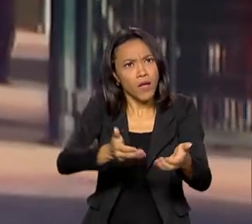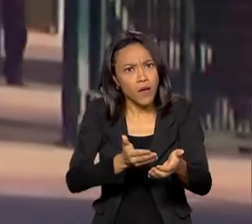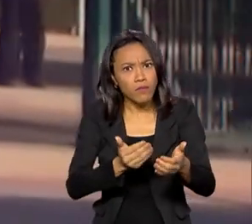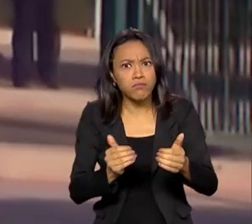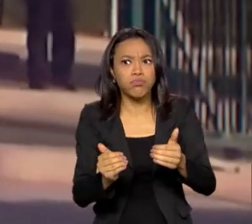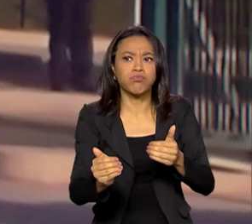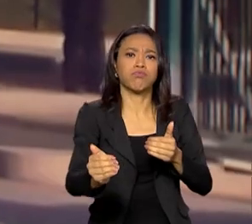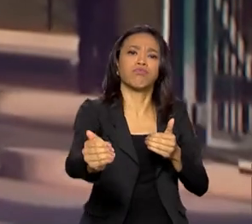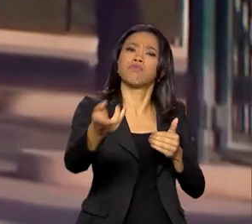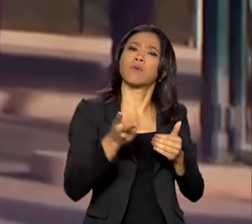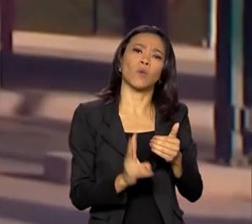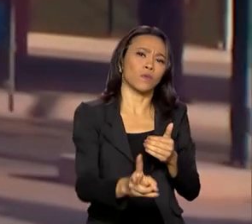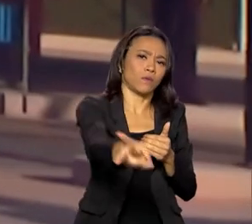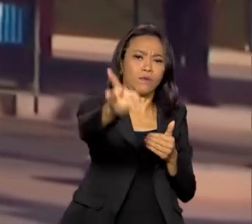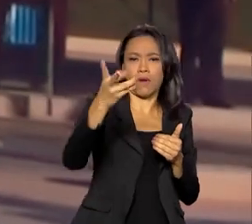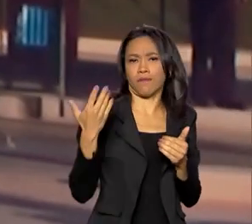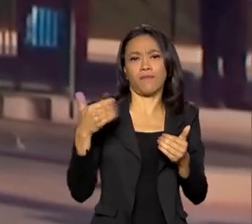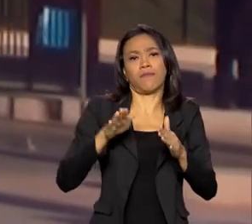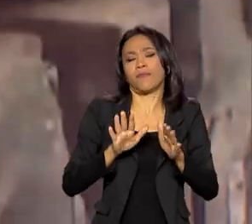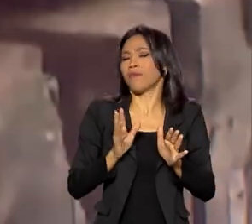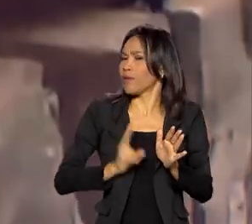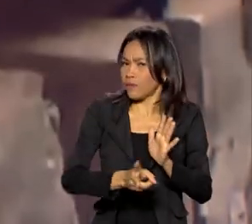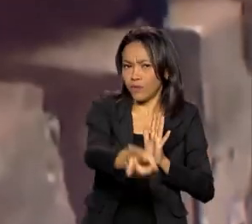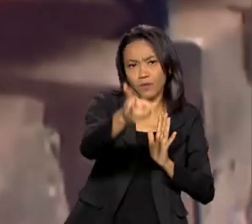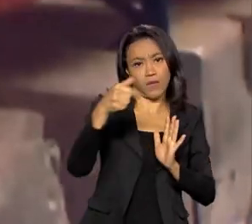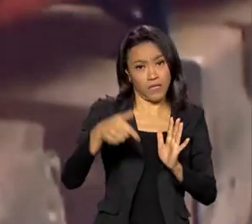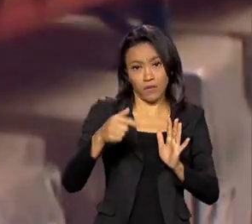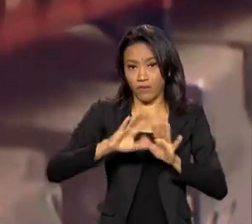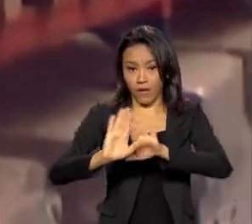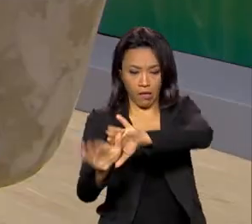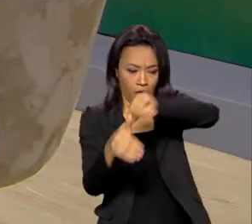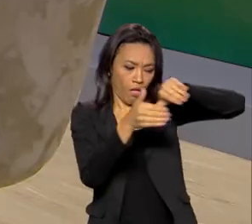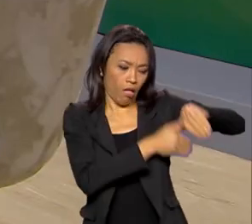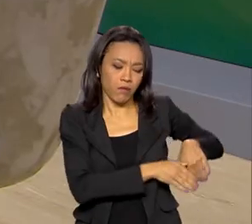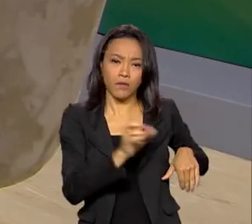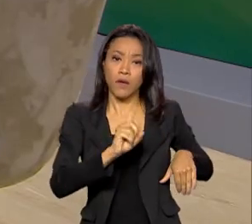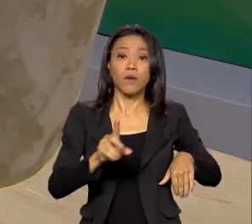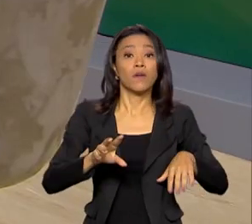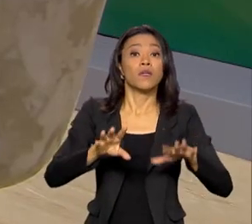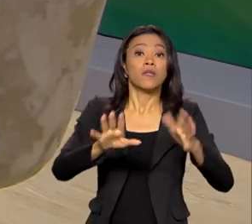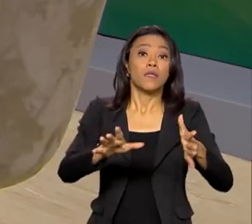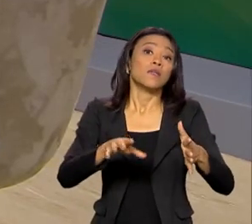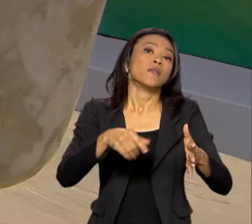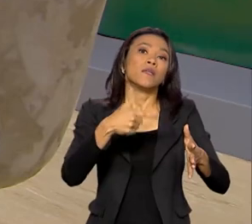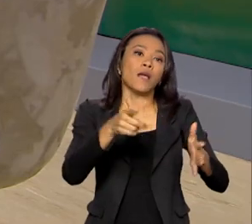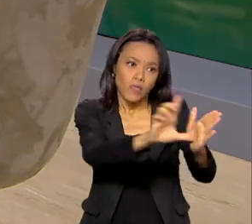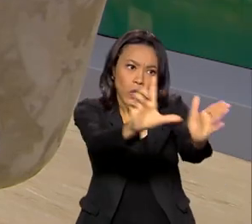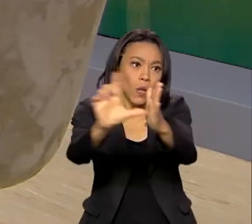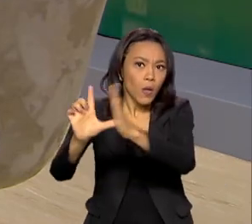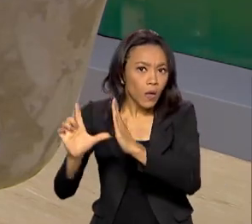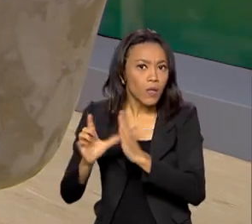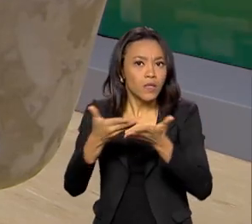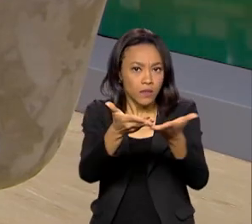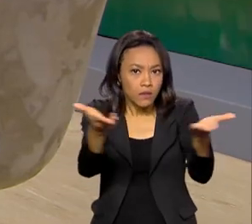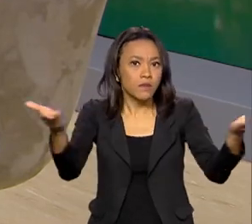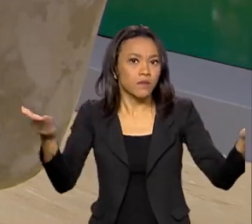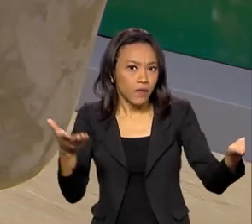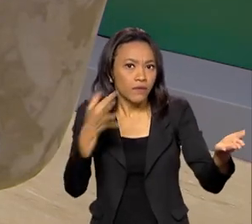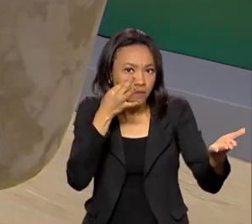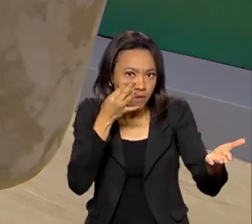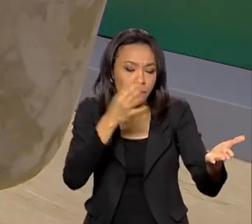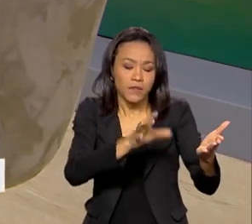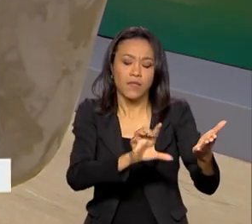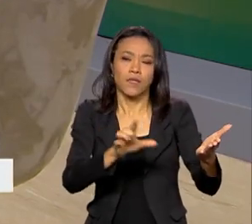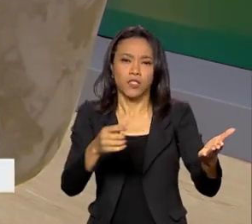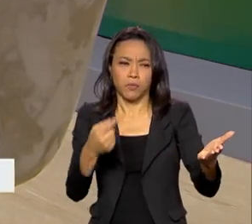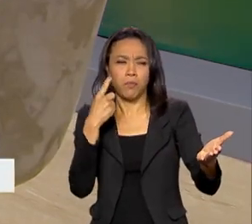É uma tendência que chegou para ficar. Não obstante o crescimento do varejo físico, né, que já vem ressurgindo, a gente percebe